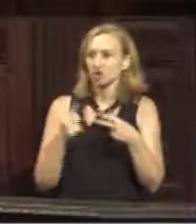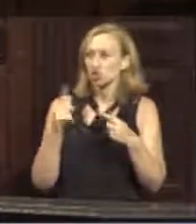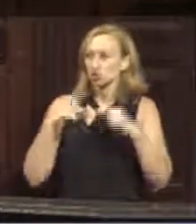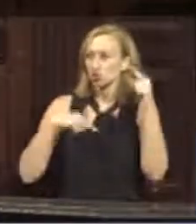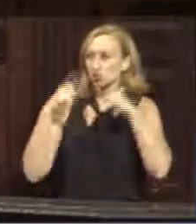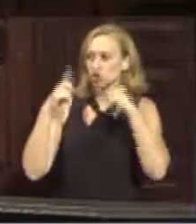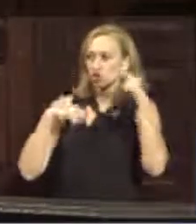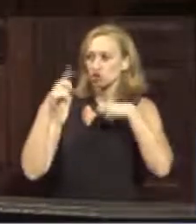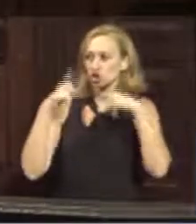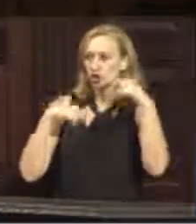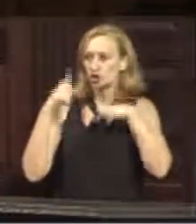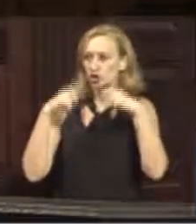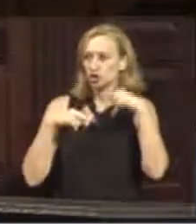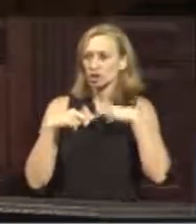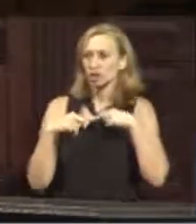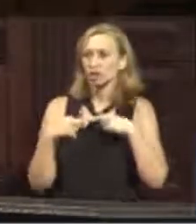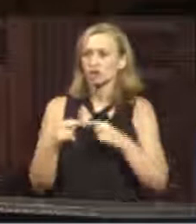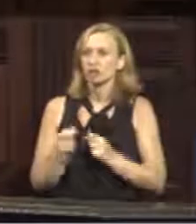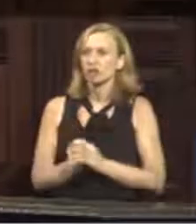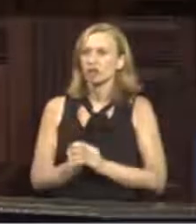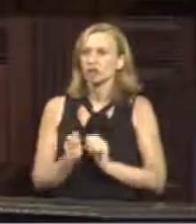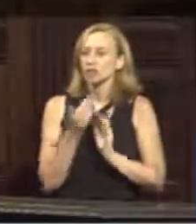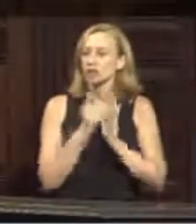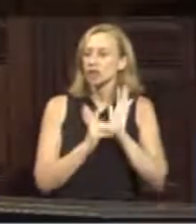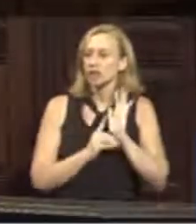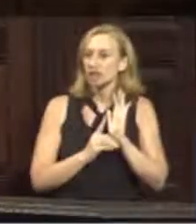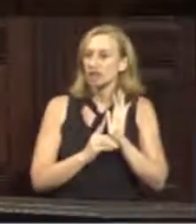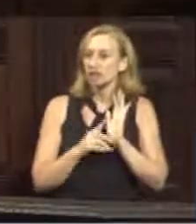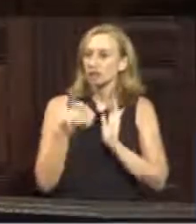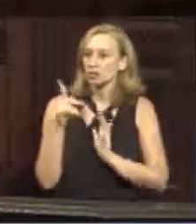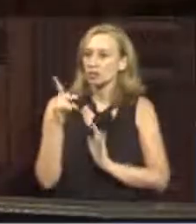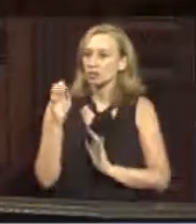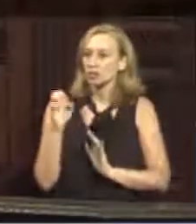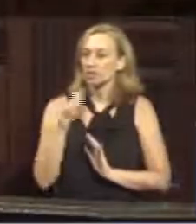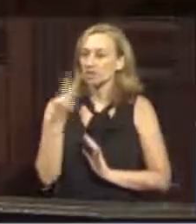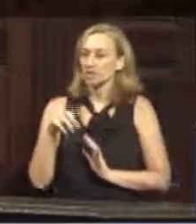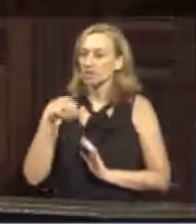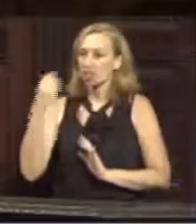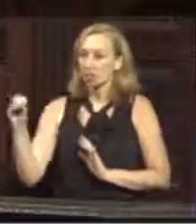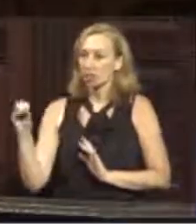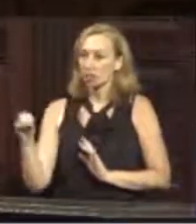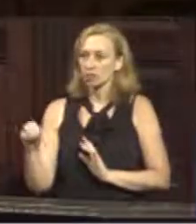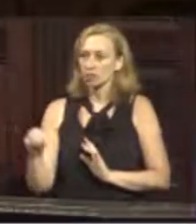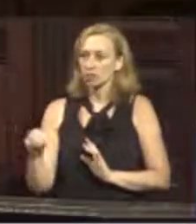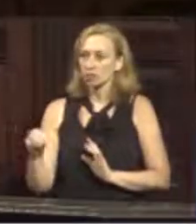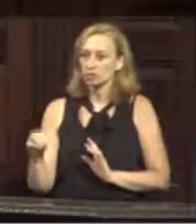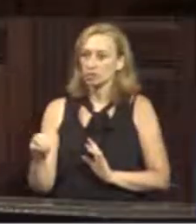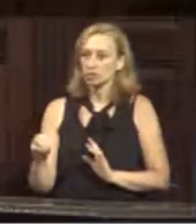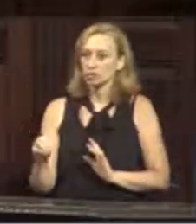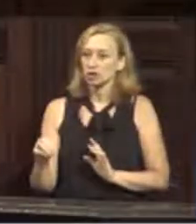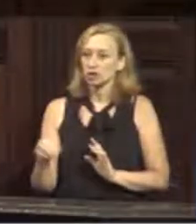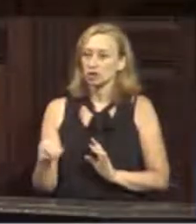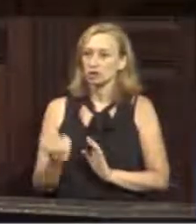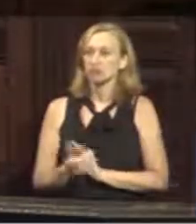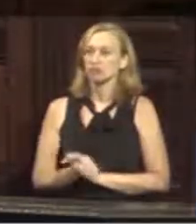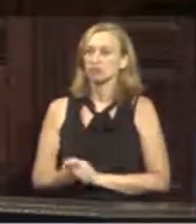discutir o ilegal decreto do Pezão, que criou o Repetro